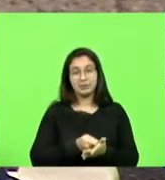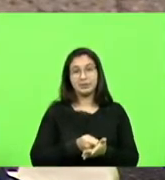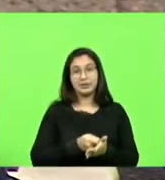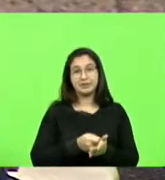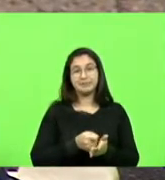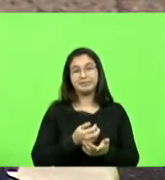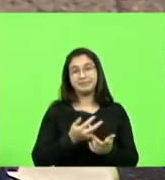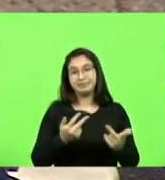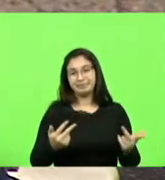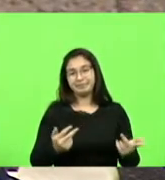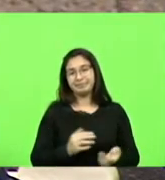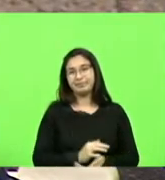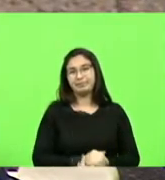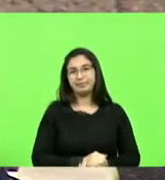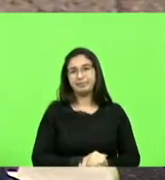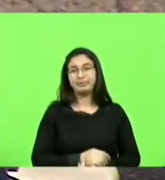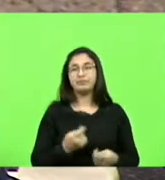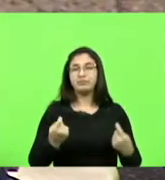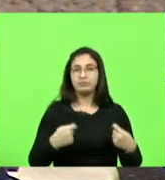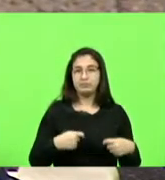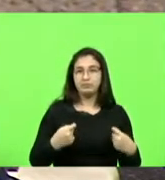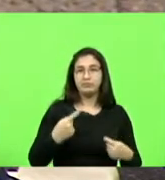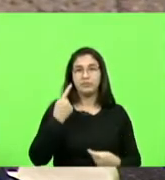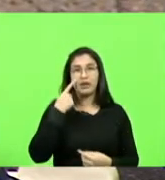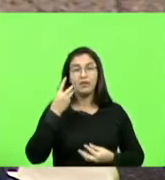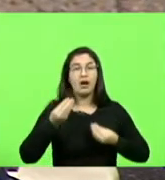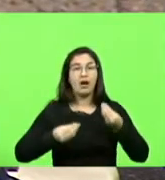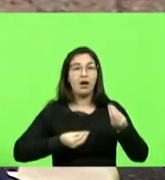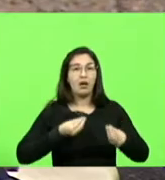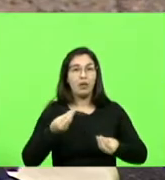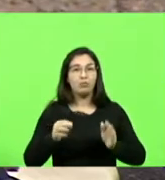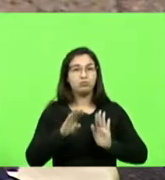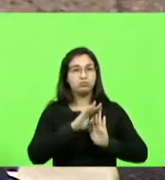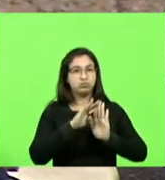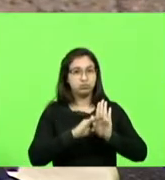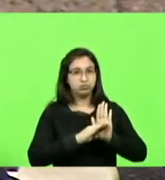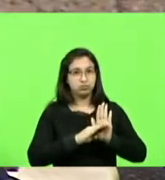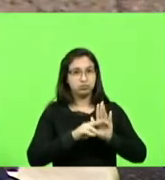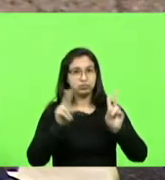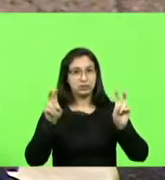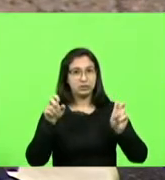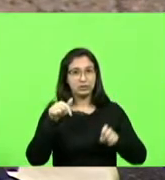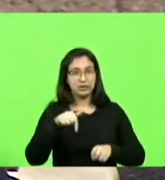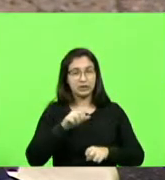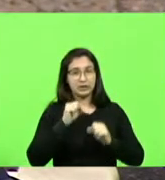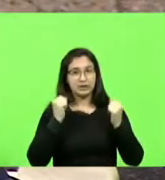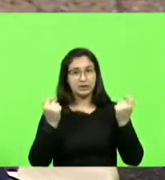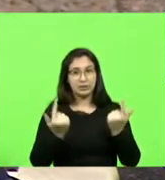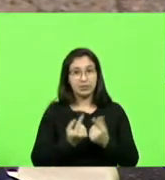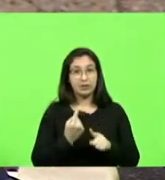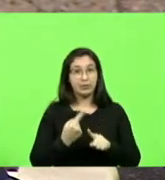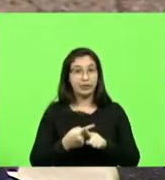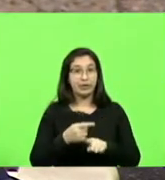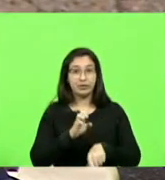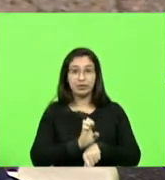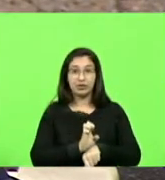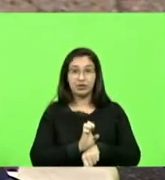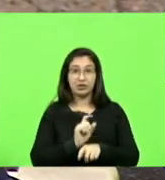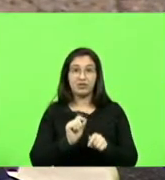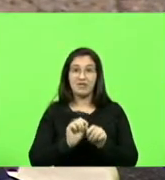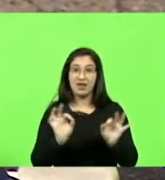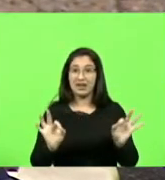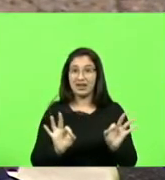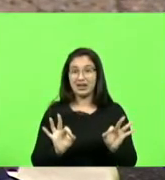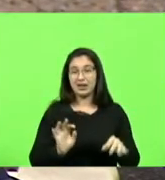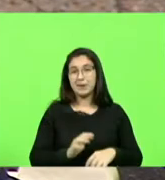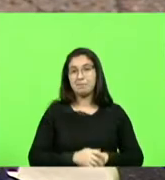isso precisa ser revisto e colocado em pauta aqui na Assembleia Legislativa, já que o Estado não faz nada.